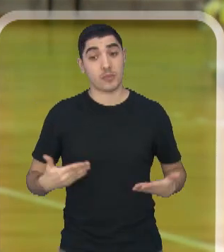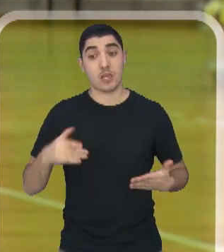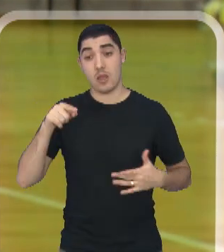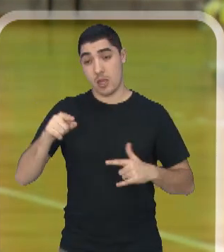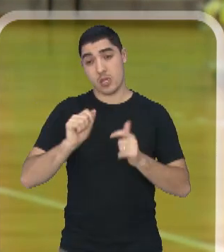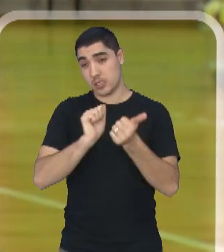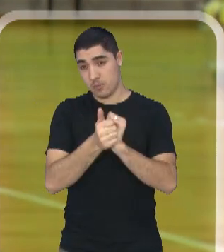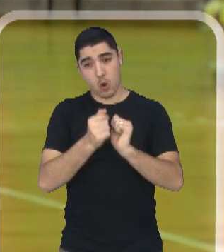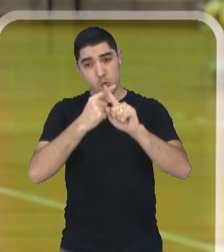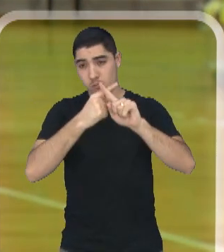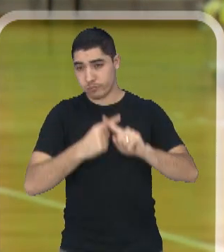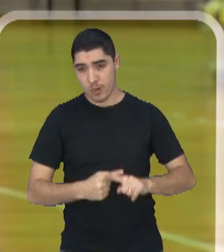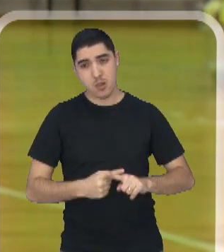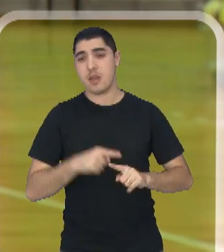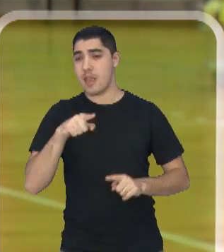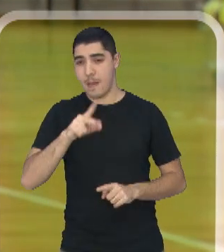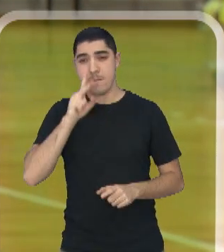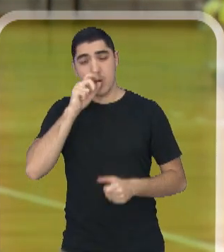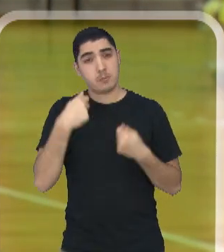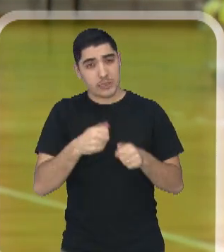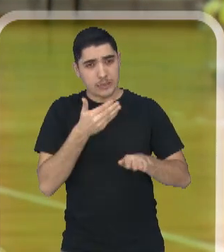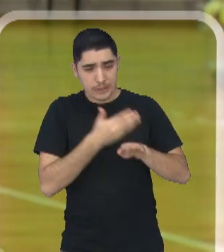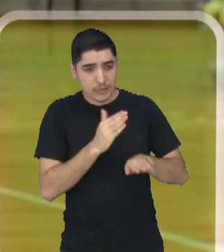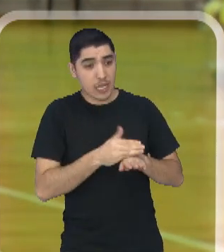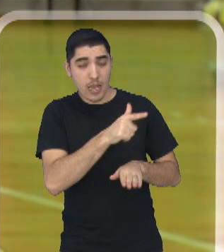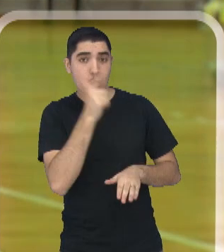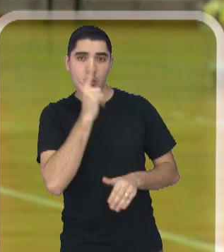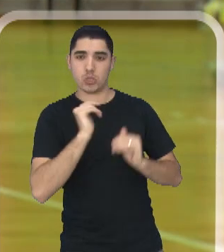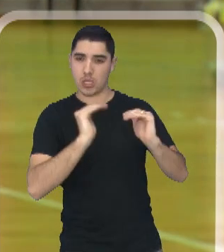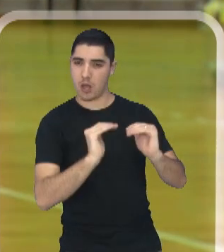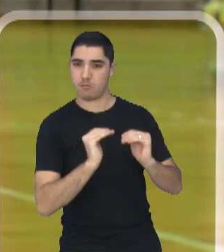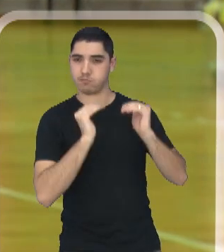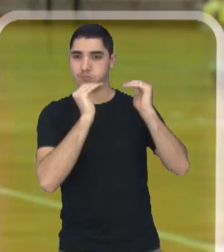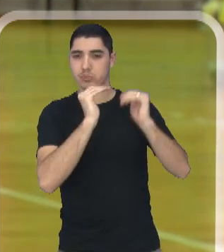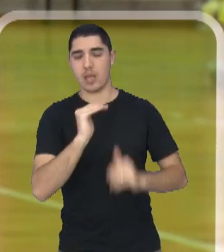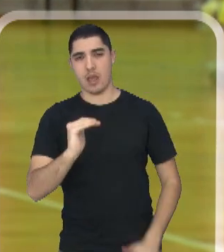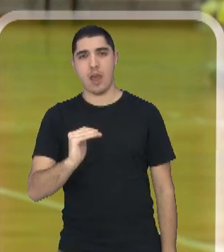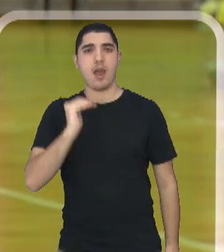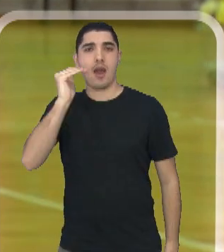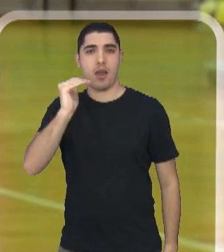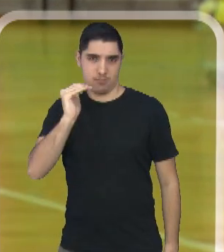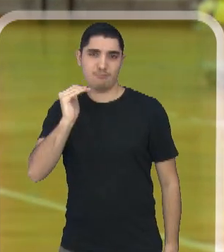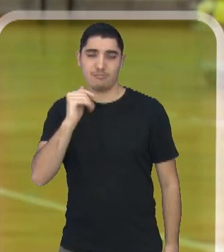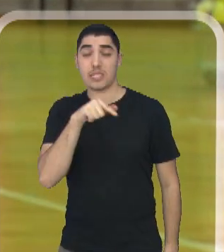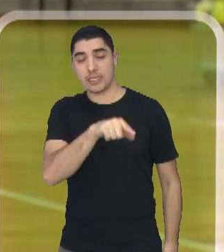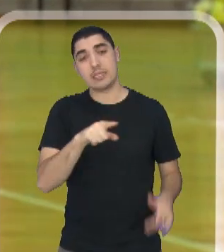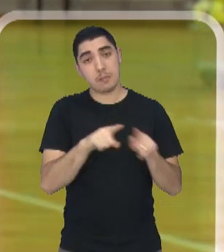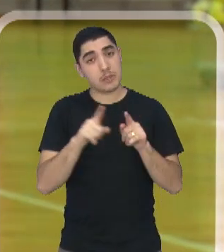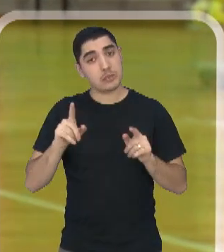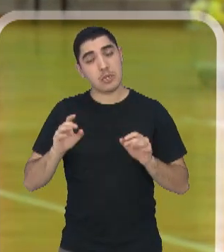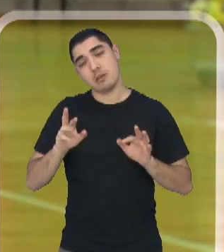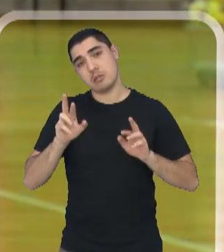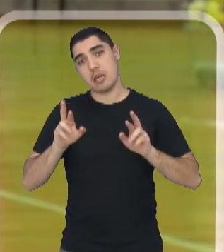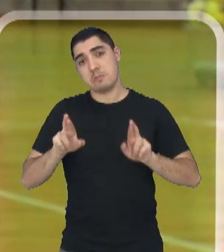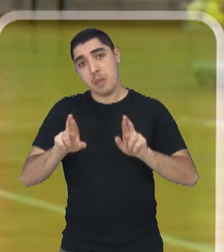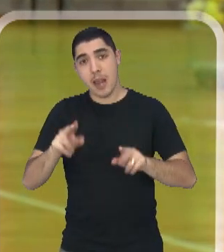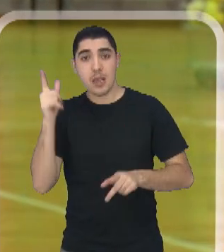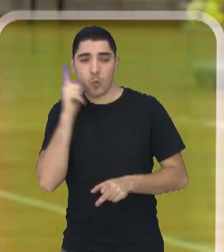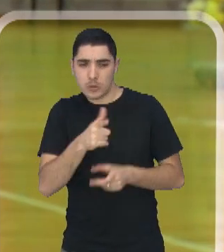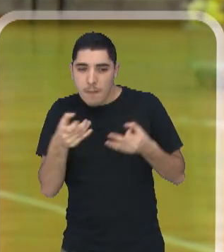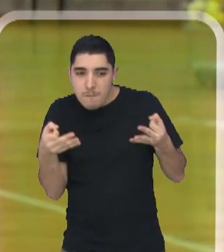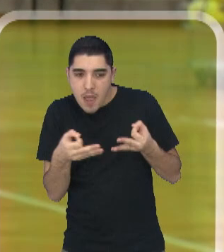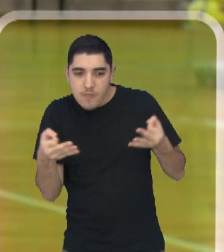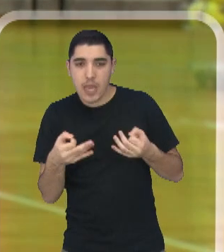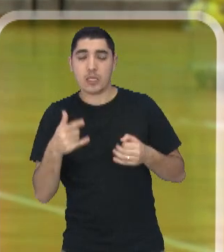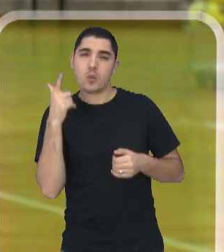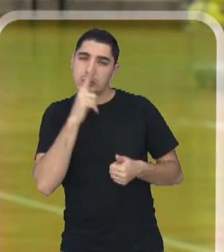rendimento, visando formar elas para chegarem numa categoria adulta lá na frente. Então, a gente sempre busca uma excelência no nosso trabalho. A gente busca, sim, as